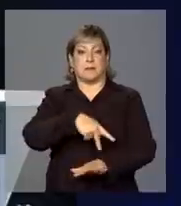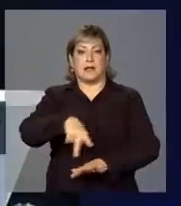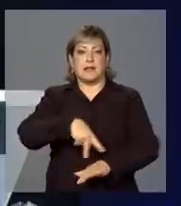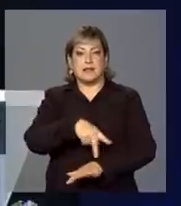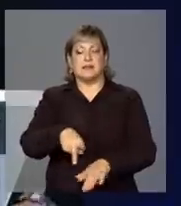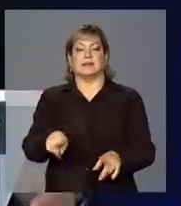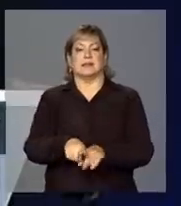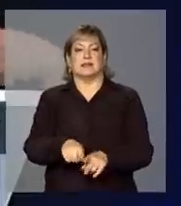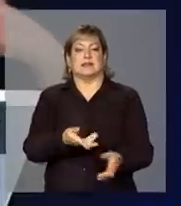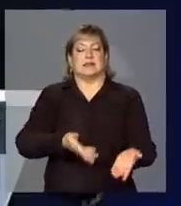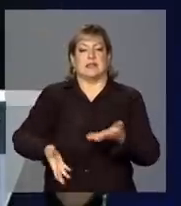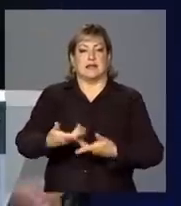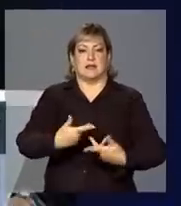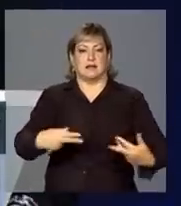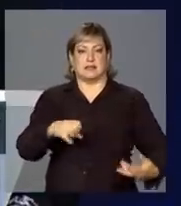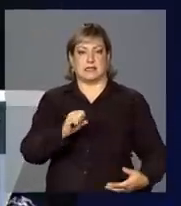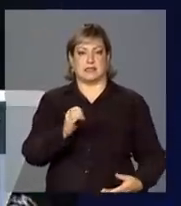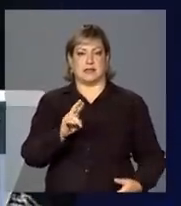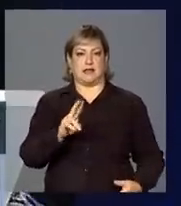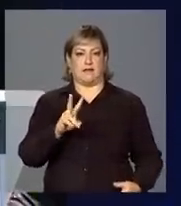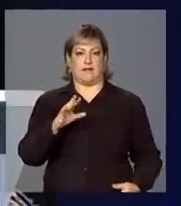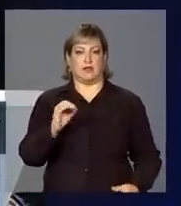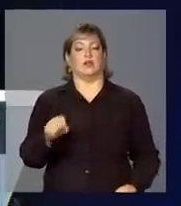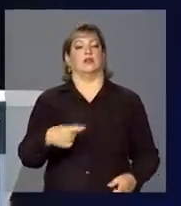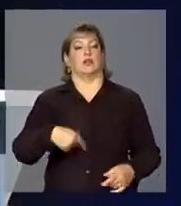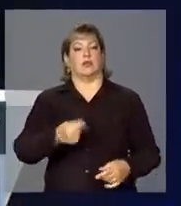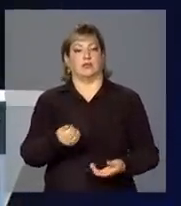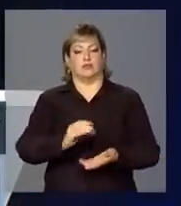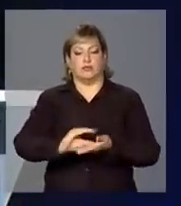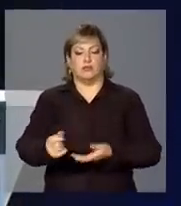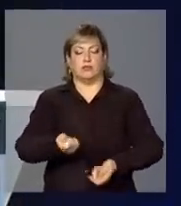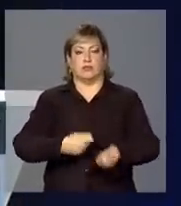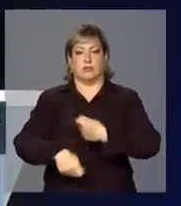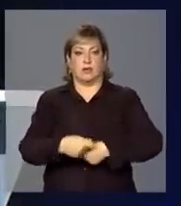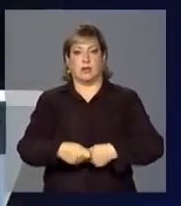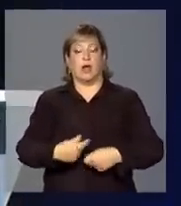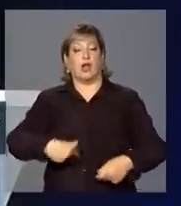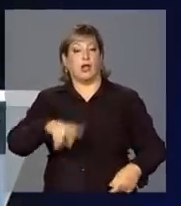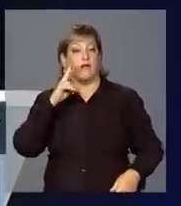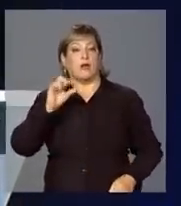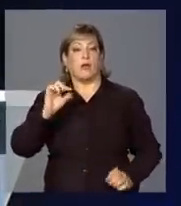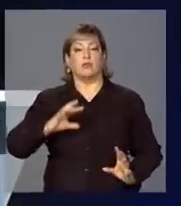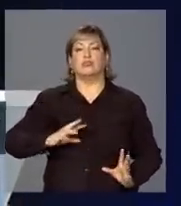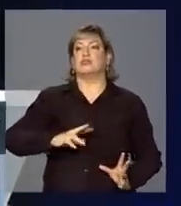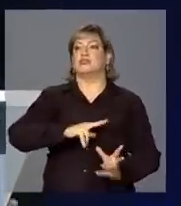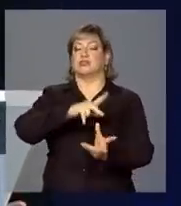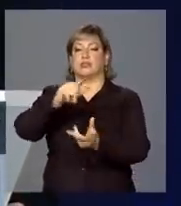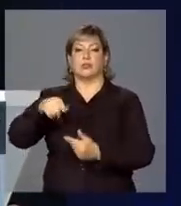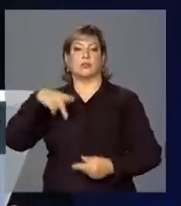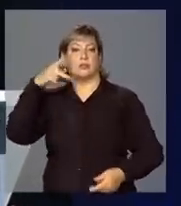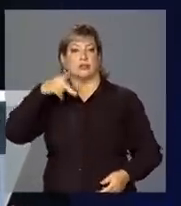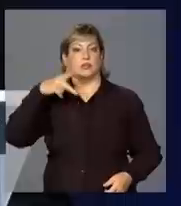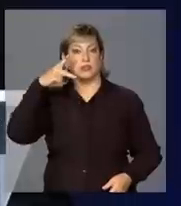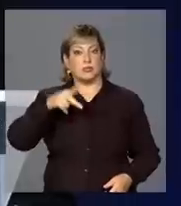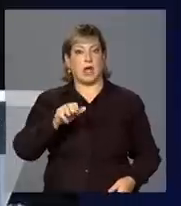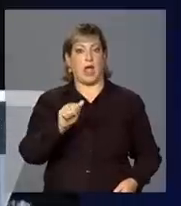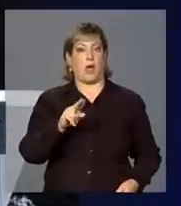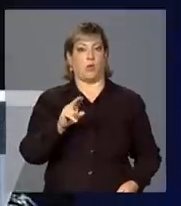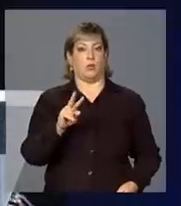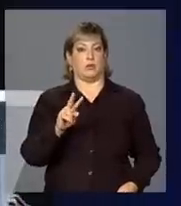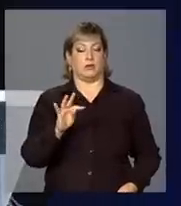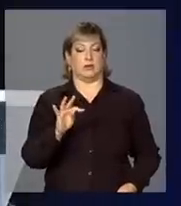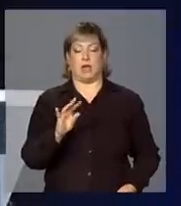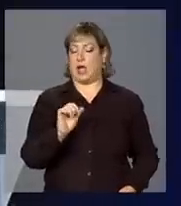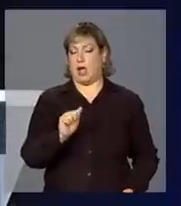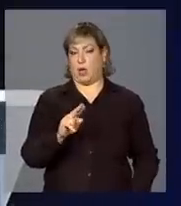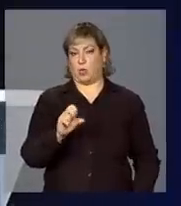mercado de serviços e nossos investimentos, nós vemos o mundo praticar uma política de austeridade